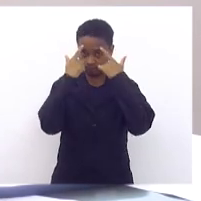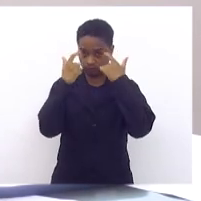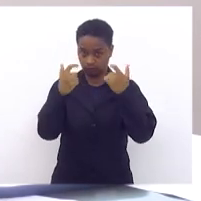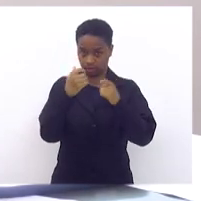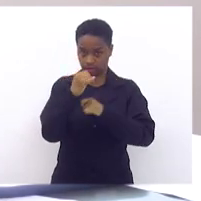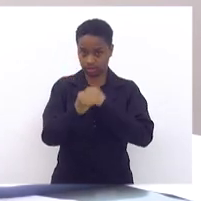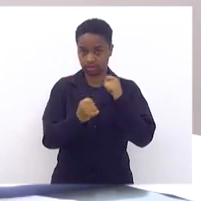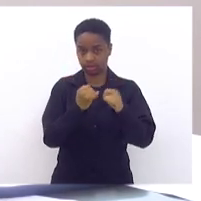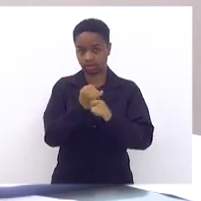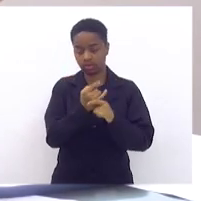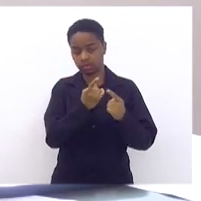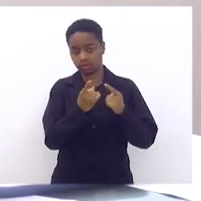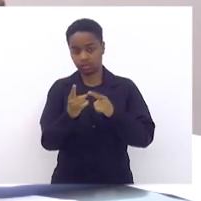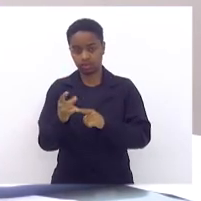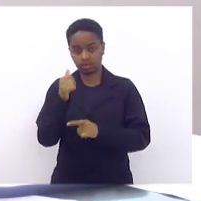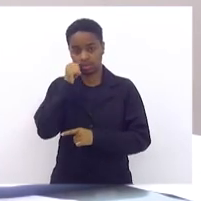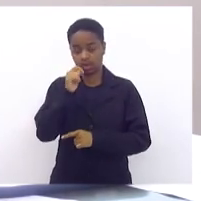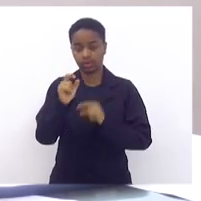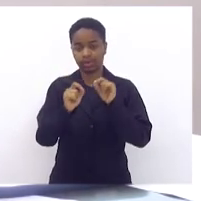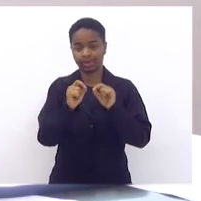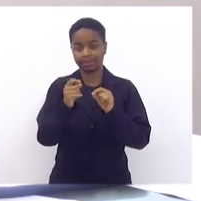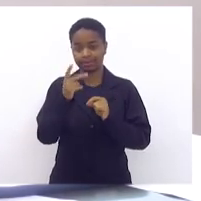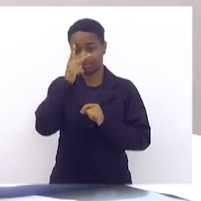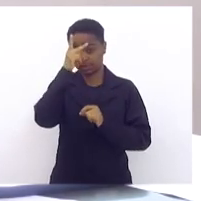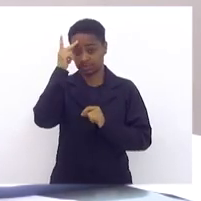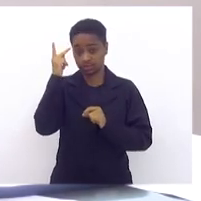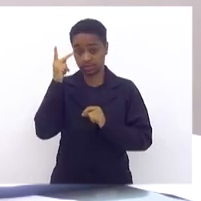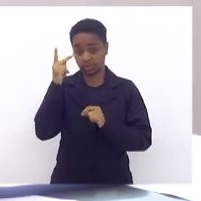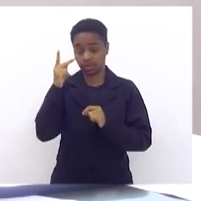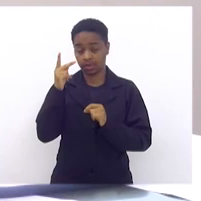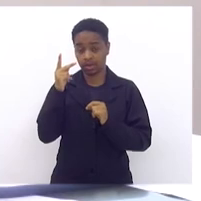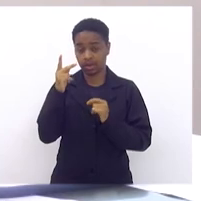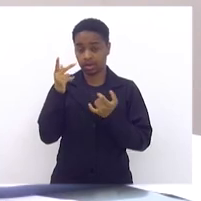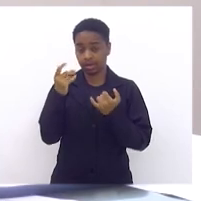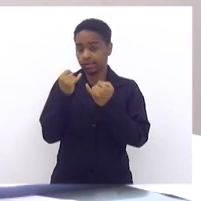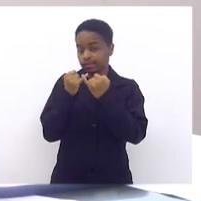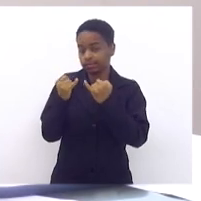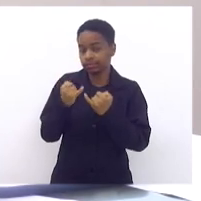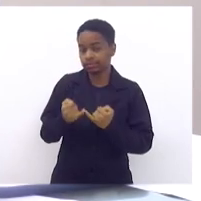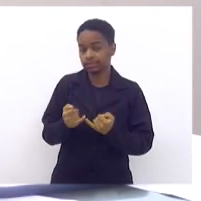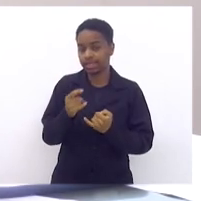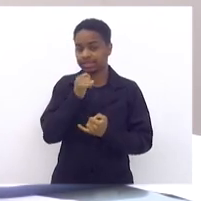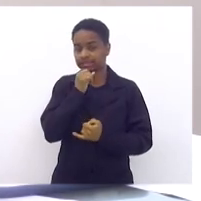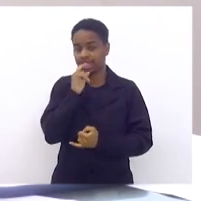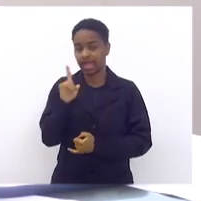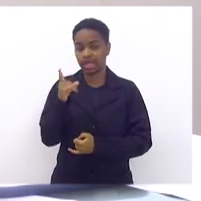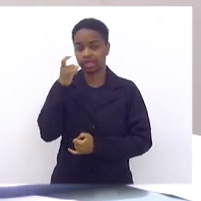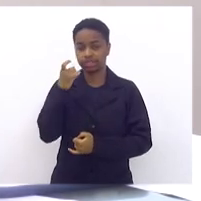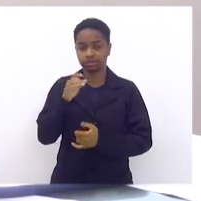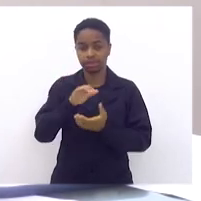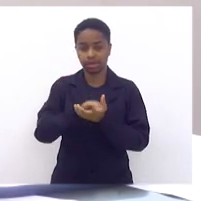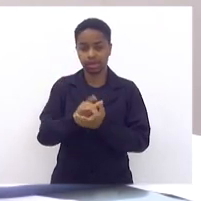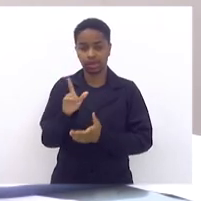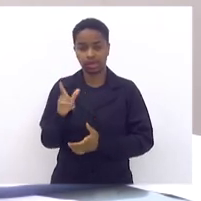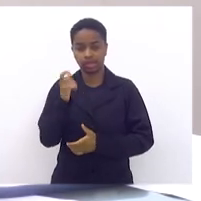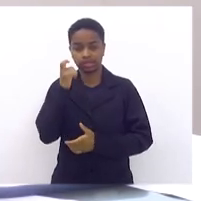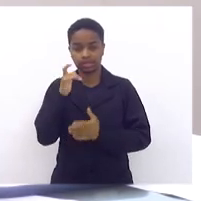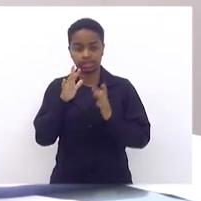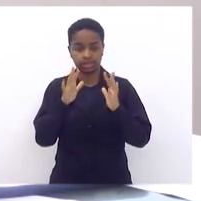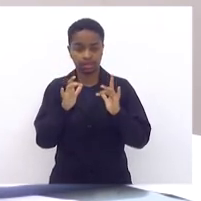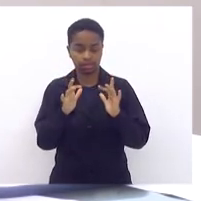mulher, é alguém próximo, um ex qualquer coisa, ex-marido, ex-namorado,